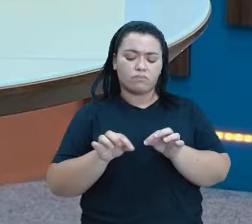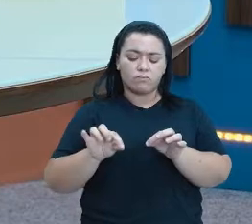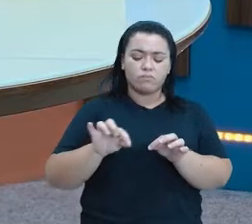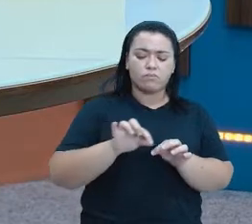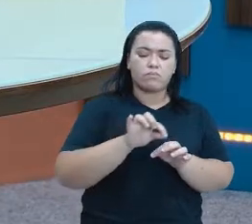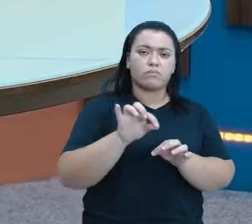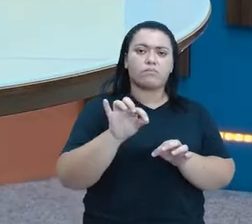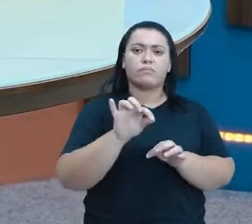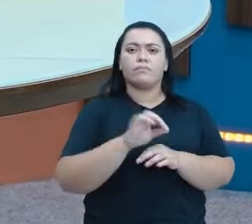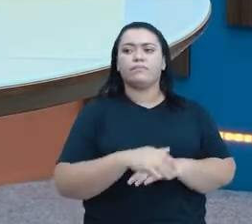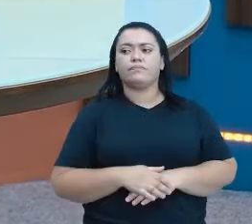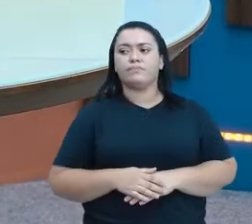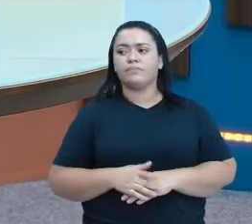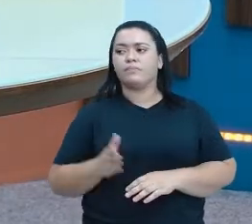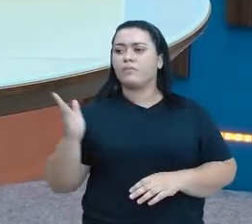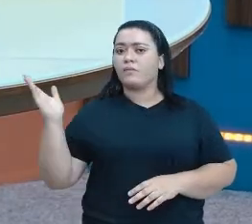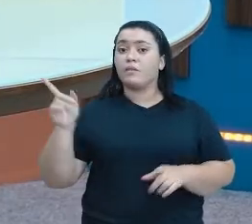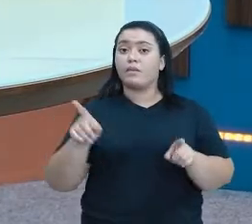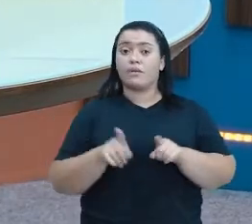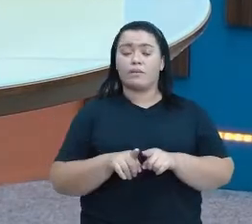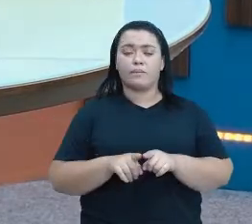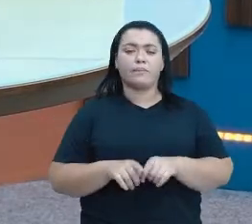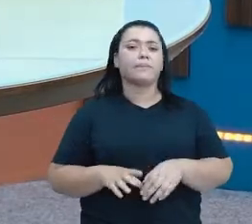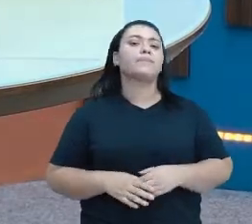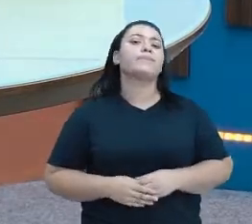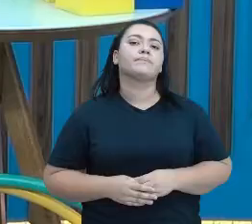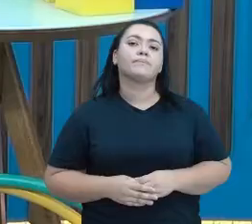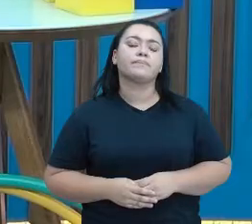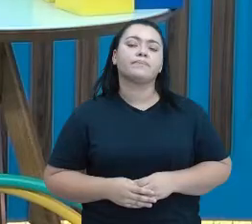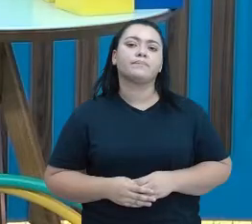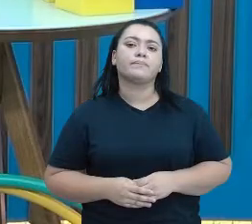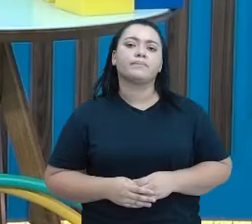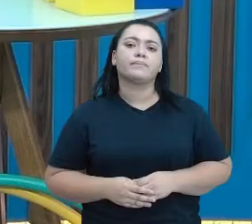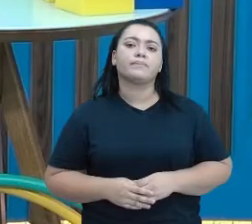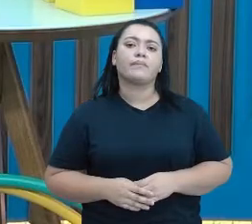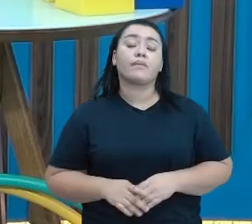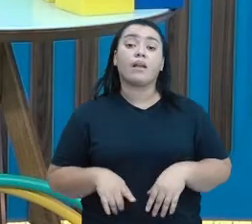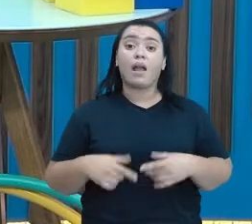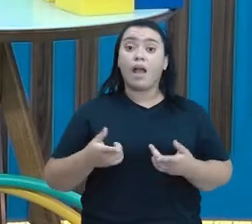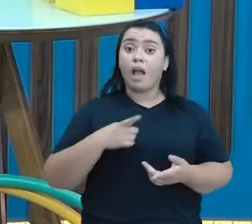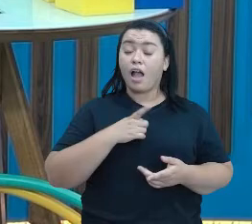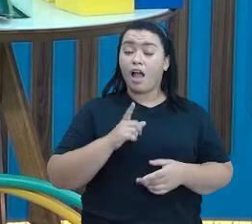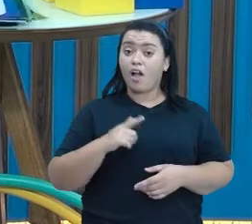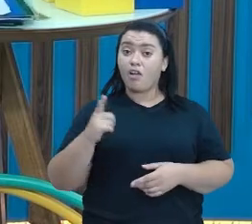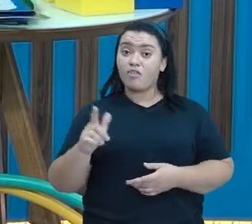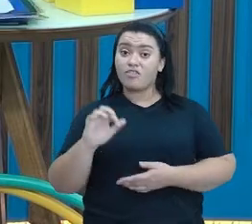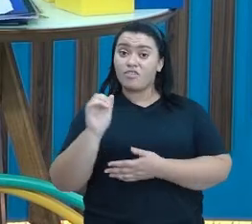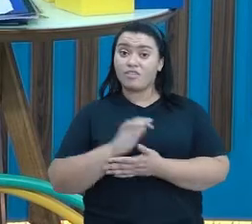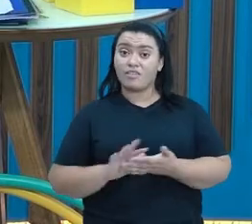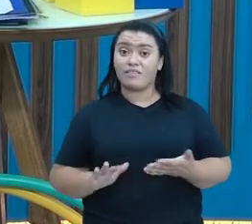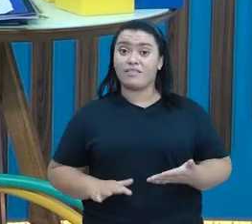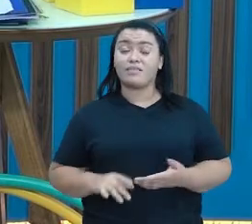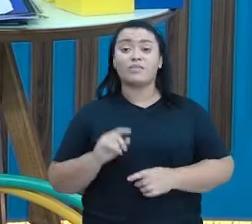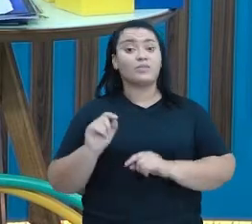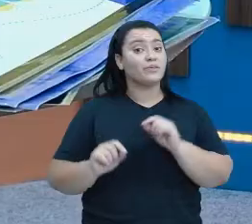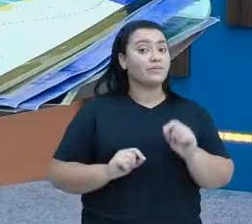jeito, aqui, trabalhando coordenação motora. Outra atividade também são os